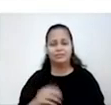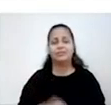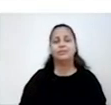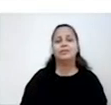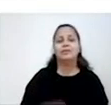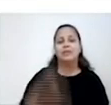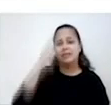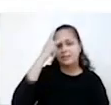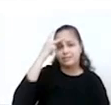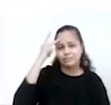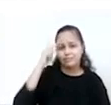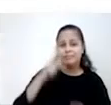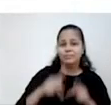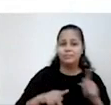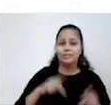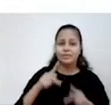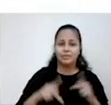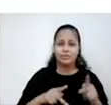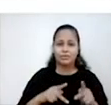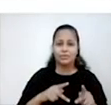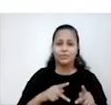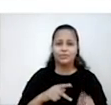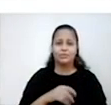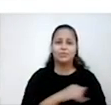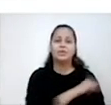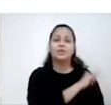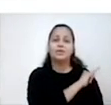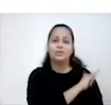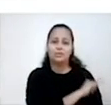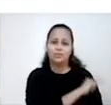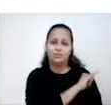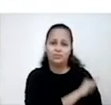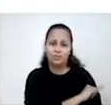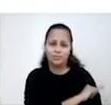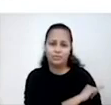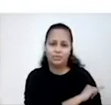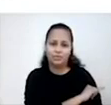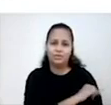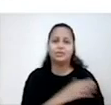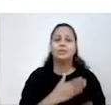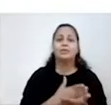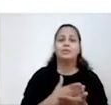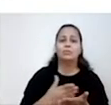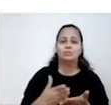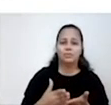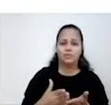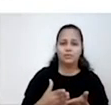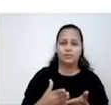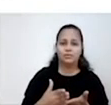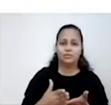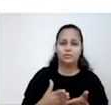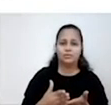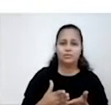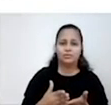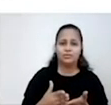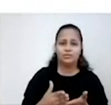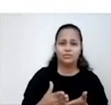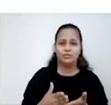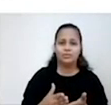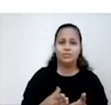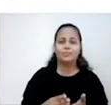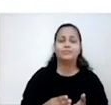popular, ok? No Rio de Janeiro, já nesse clima de descontentamento, em 1904 se iniciou